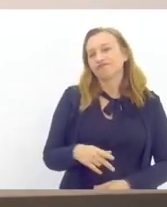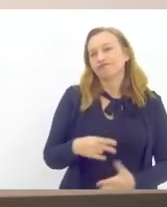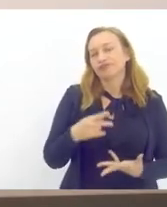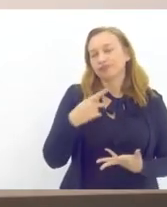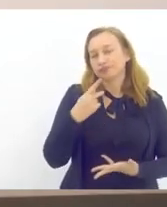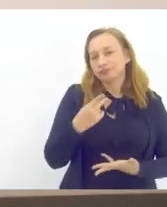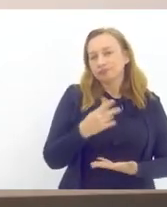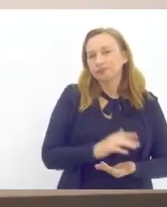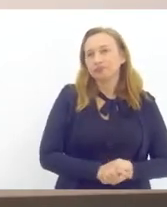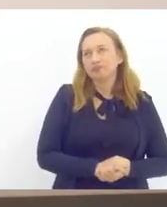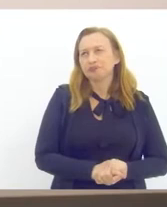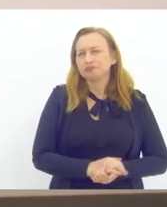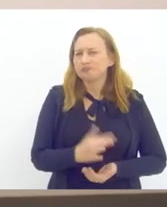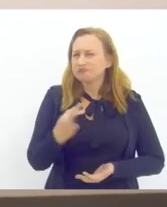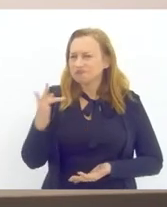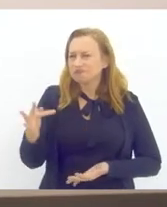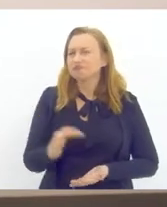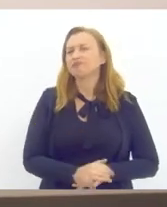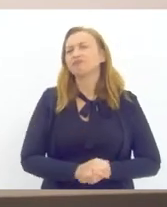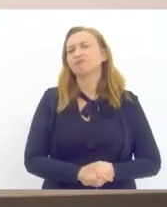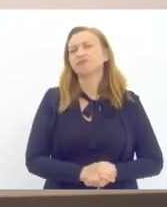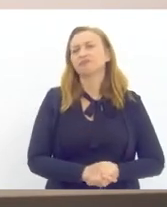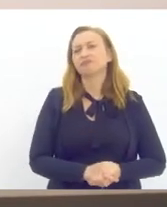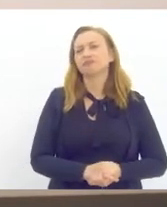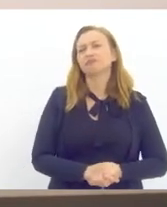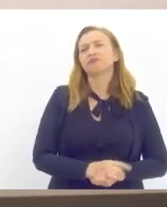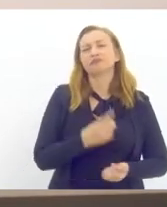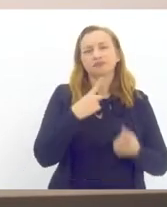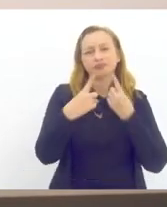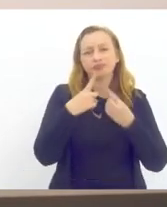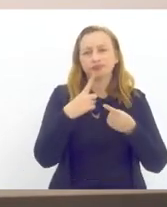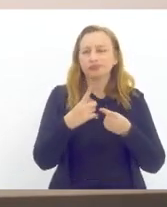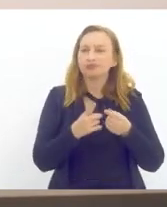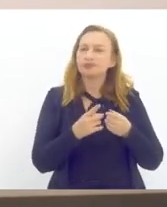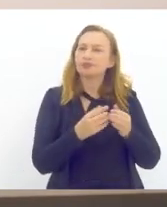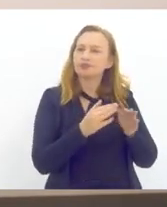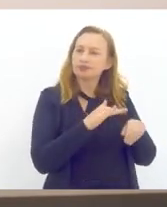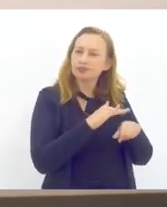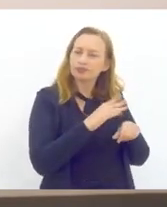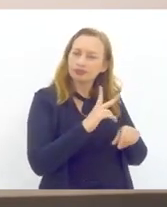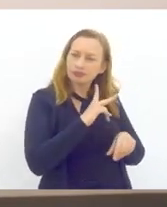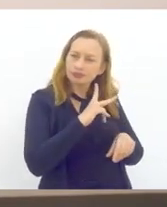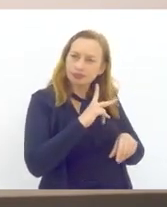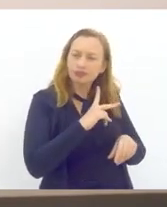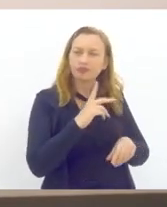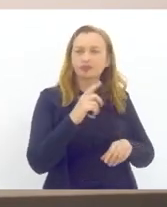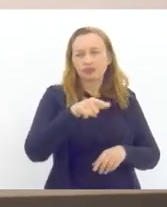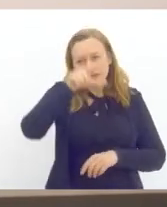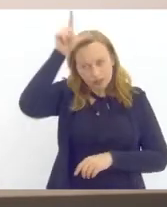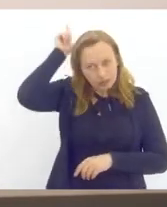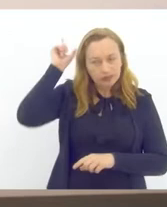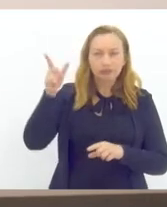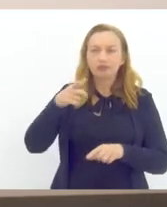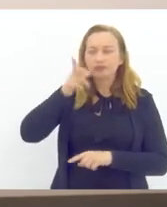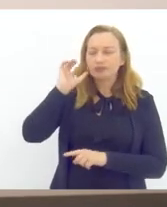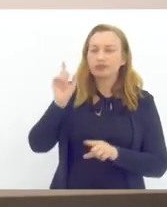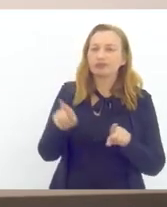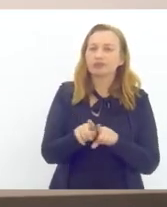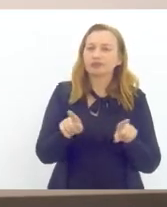consideração, porque até estava discutindo em off aqui com o Luiz Paulo, e ontem nós também conversamos sobre o